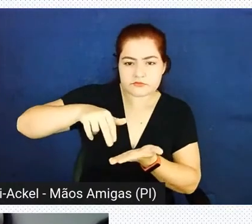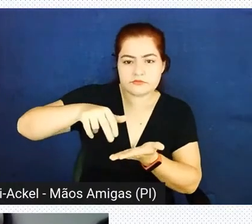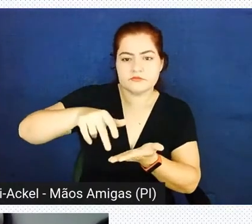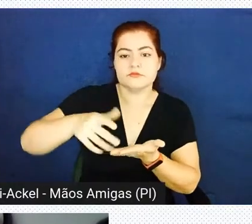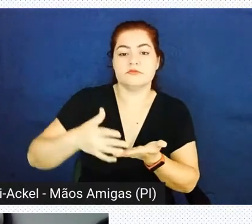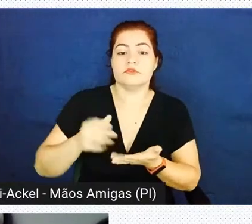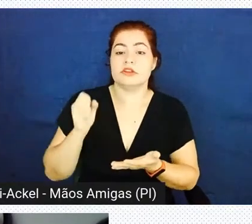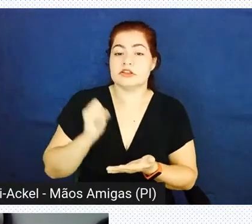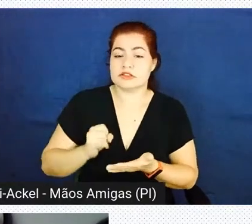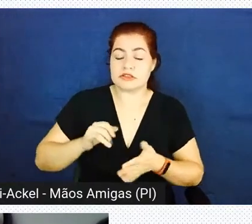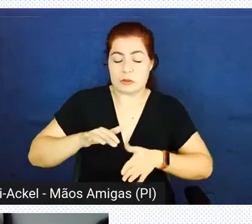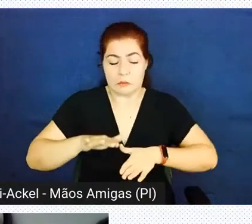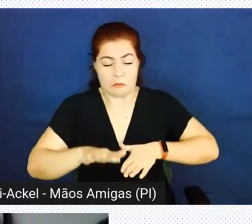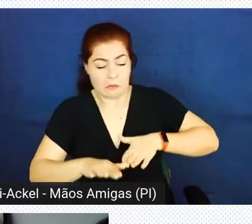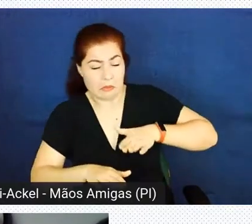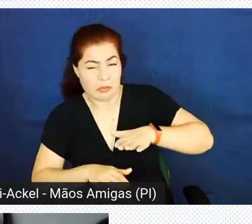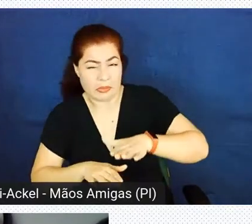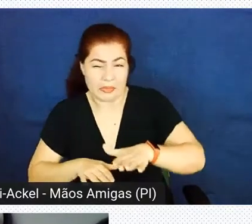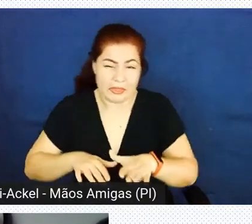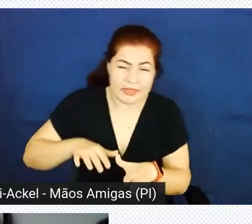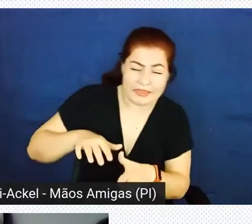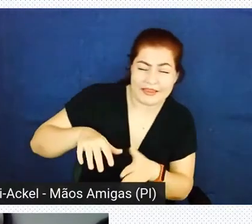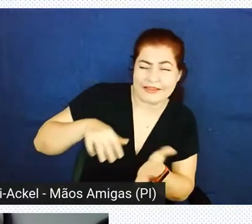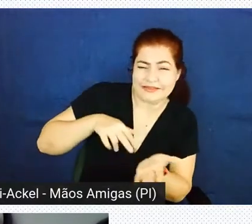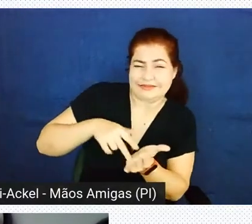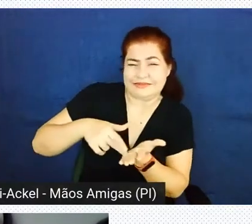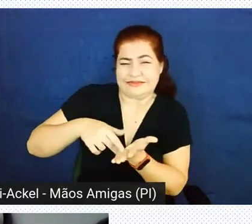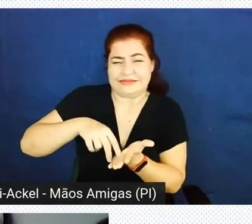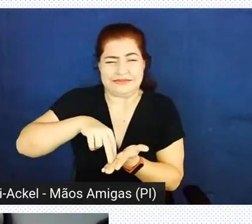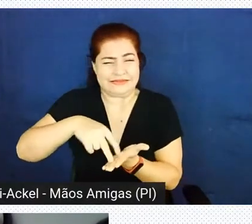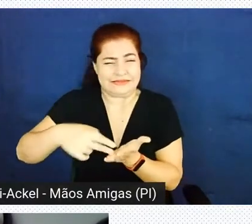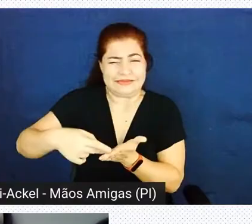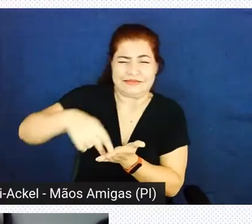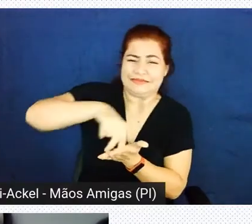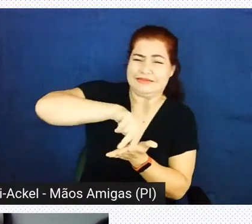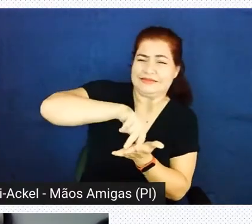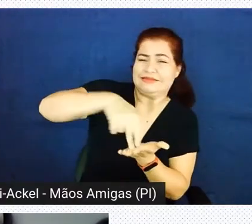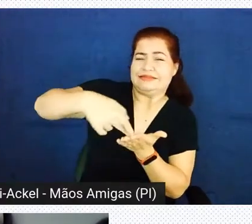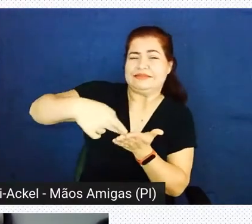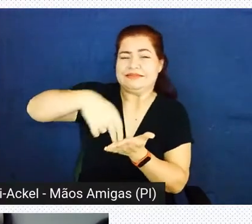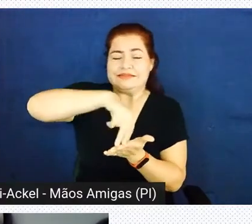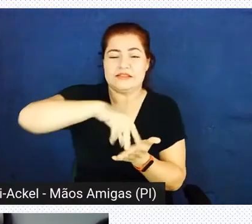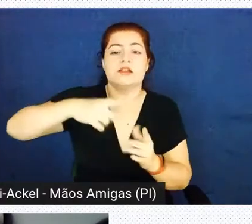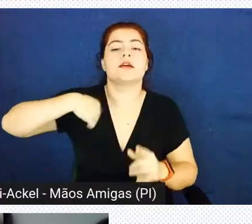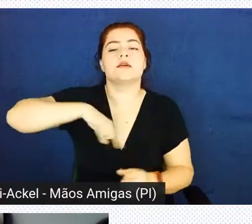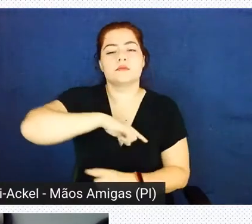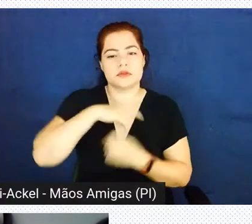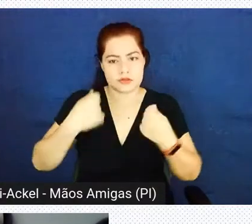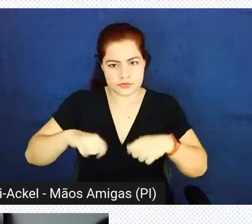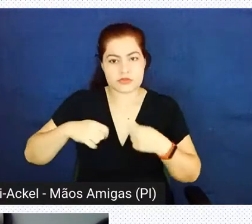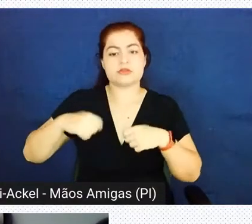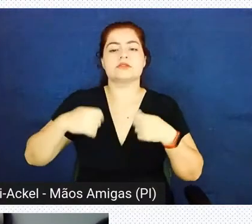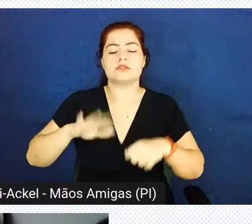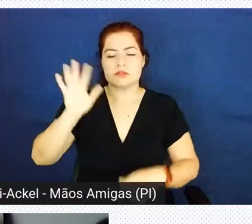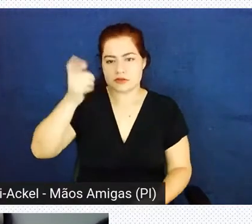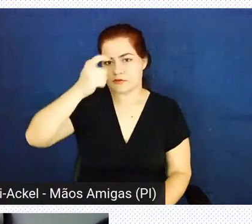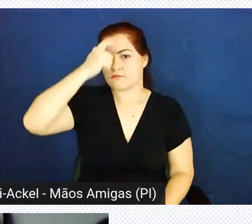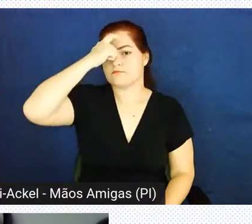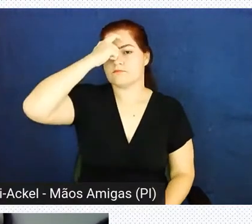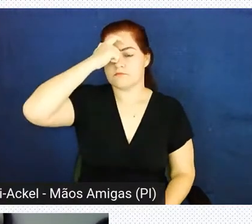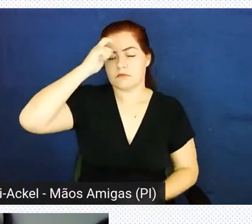a passos trôpegos, como diz, arrastando-se, mas já ter a consciência de que precisamos